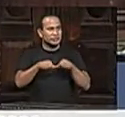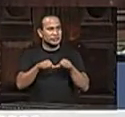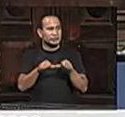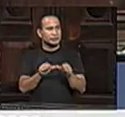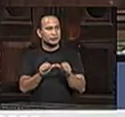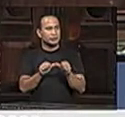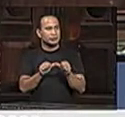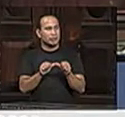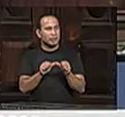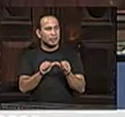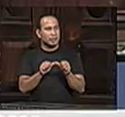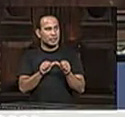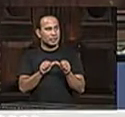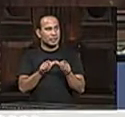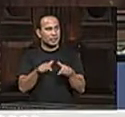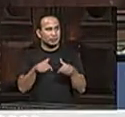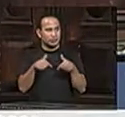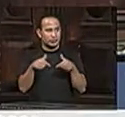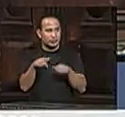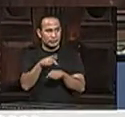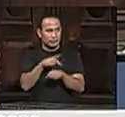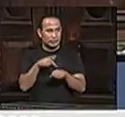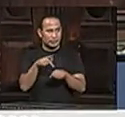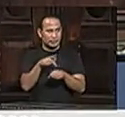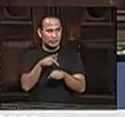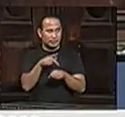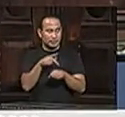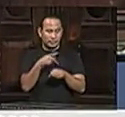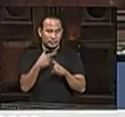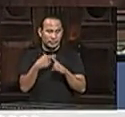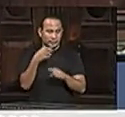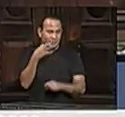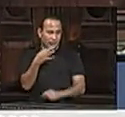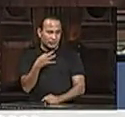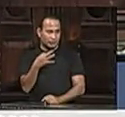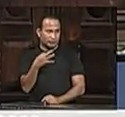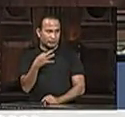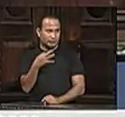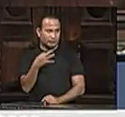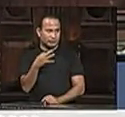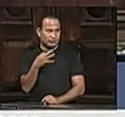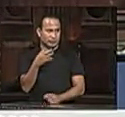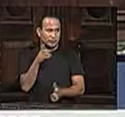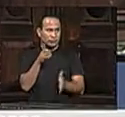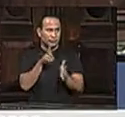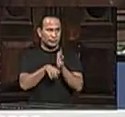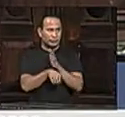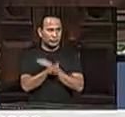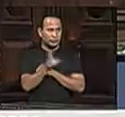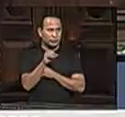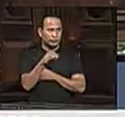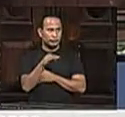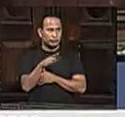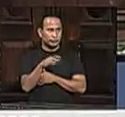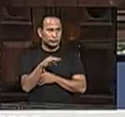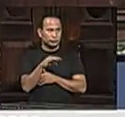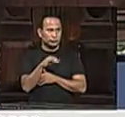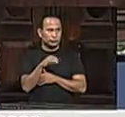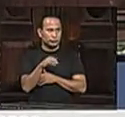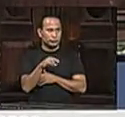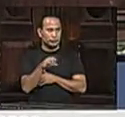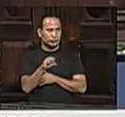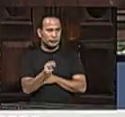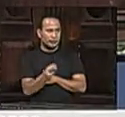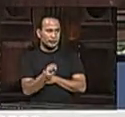exercendo no país. Porque o certo seria o seguinte, deputado Paulo Ramos, nos mínimos constitucionais, o governo